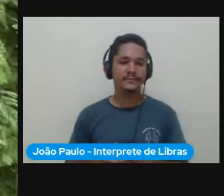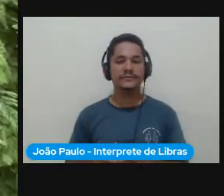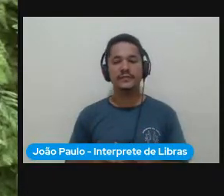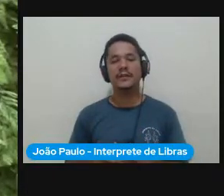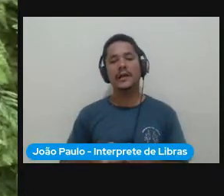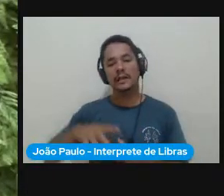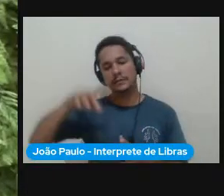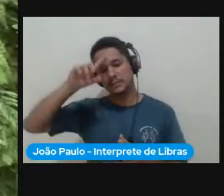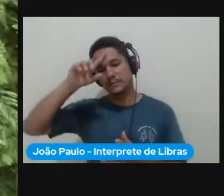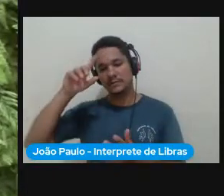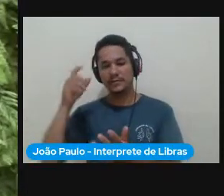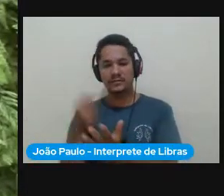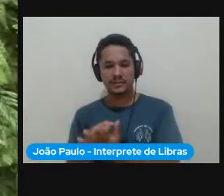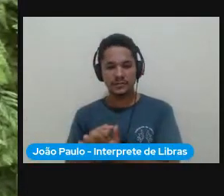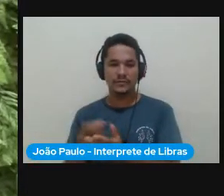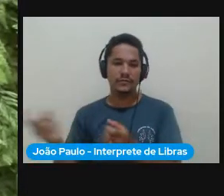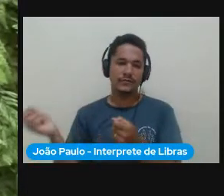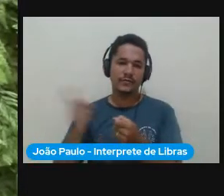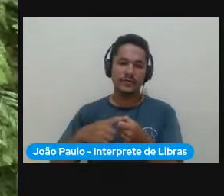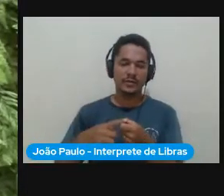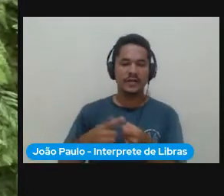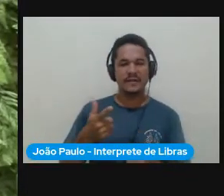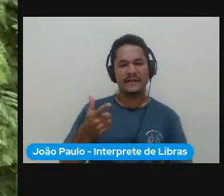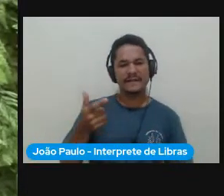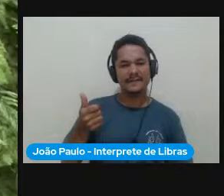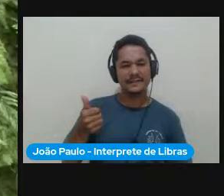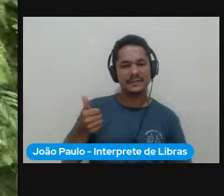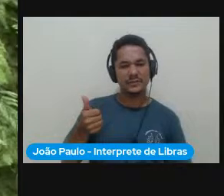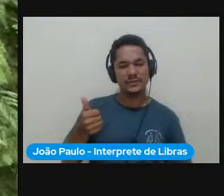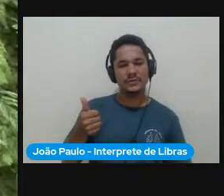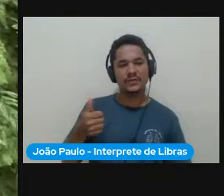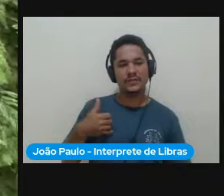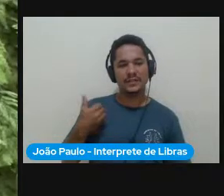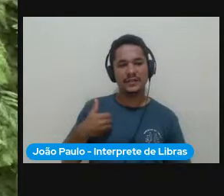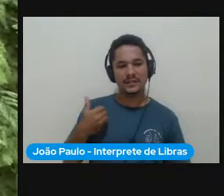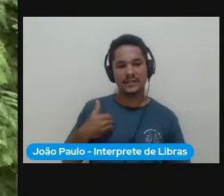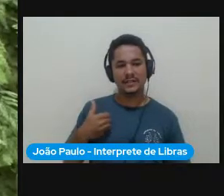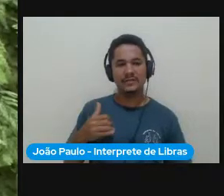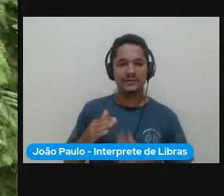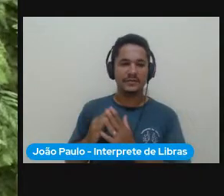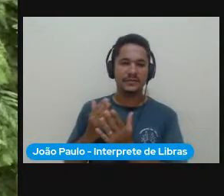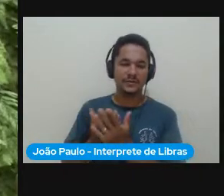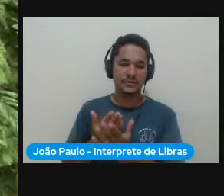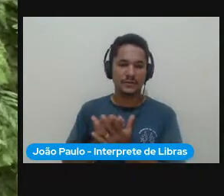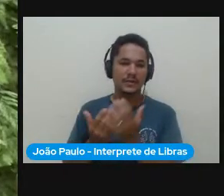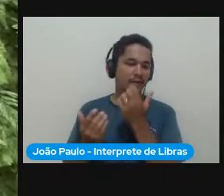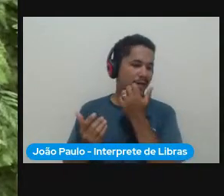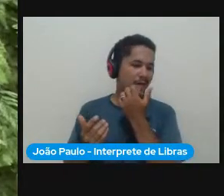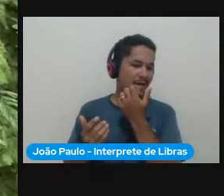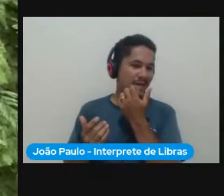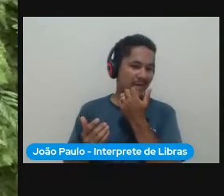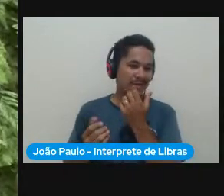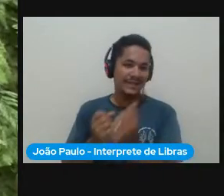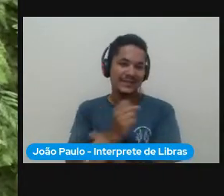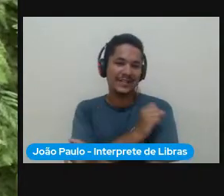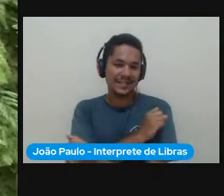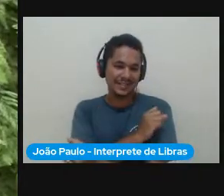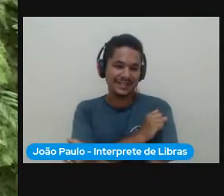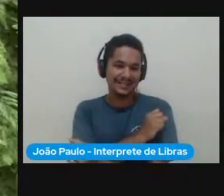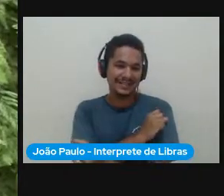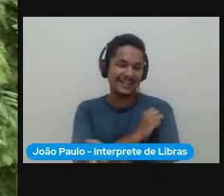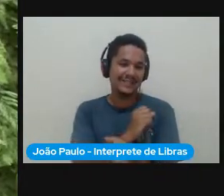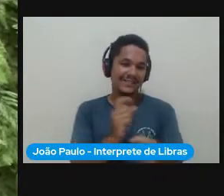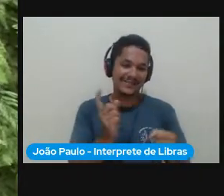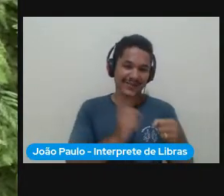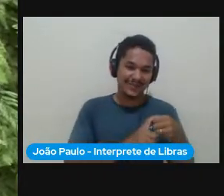resolvi voltar aos 21 anos para a escola, voltar a lecionar, inclusive ali o período da oitava série, hoje nono